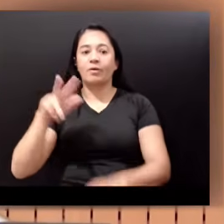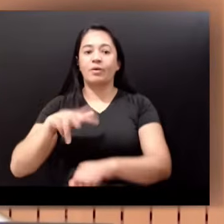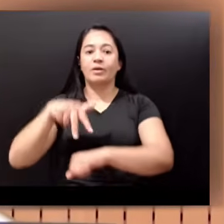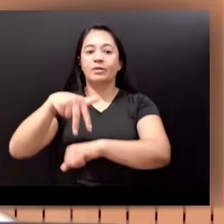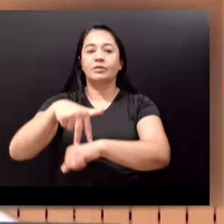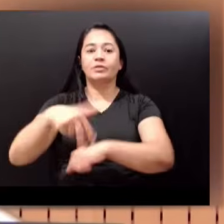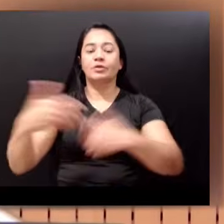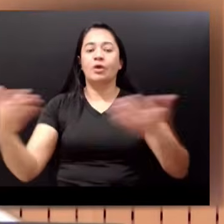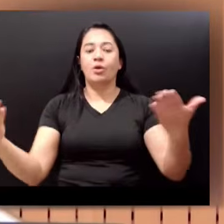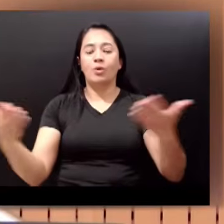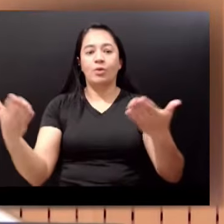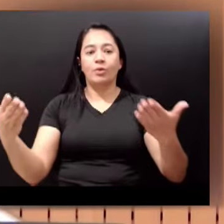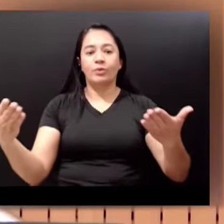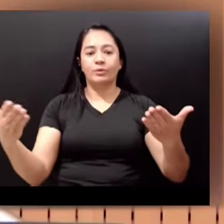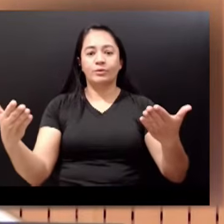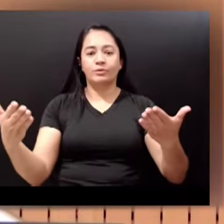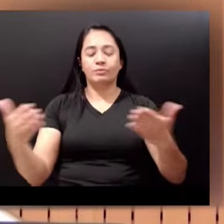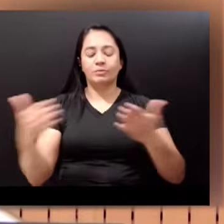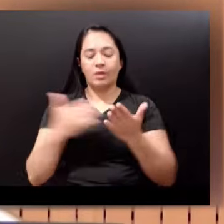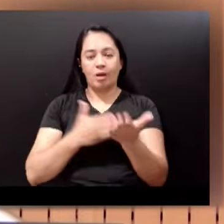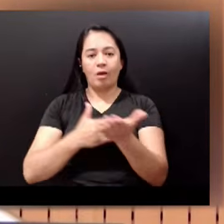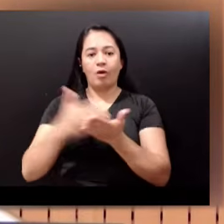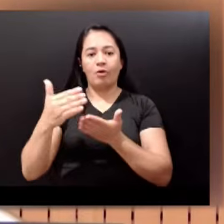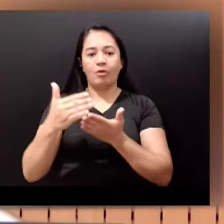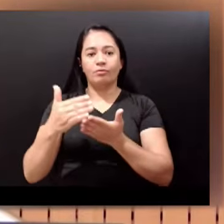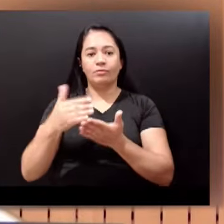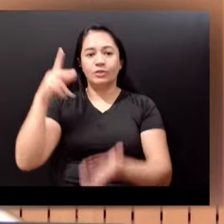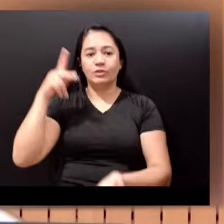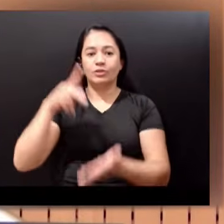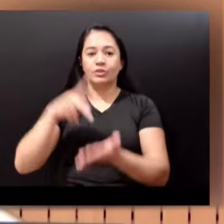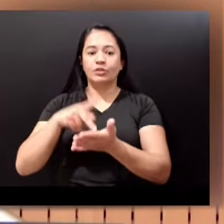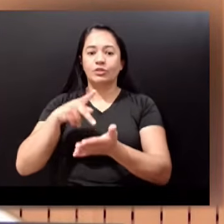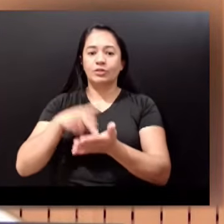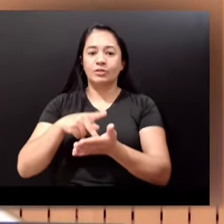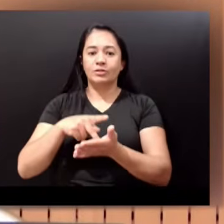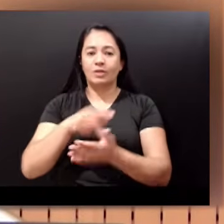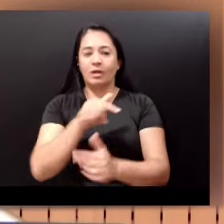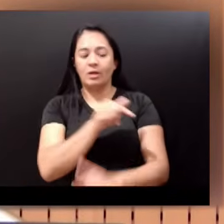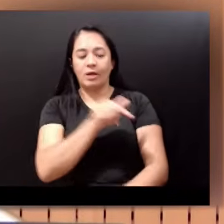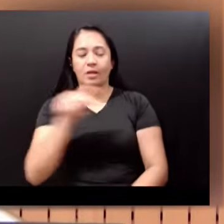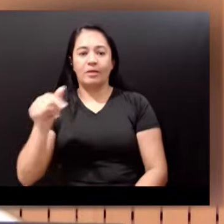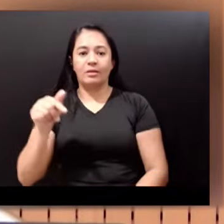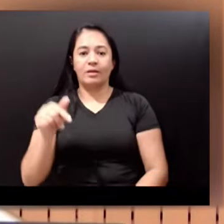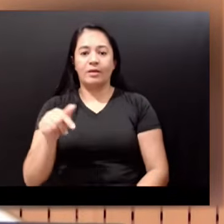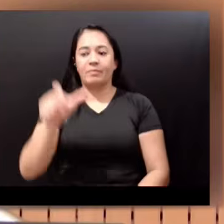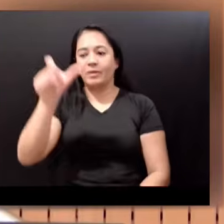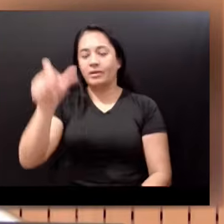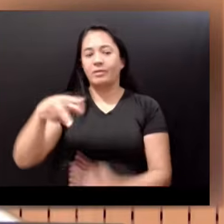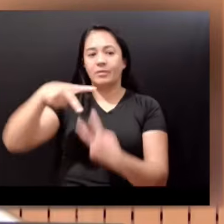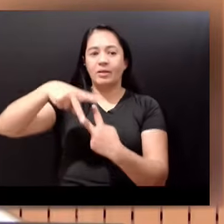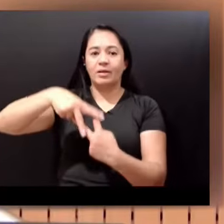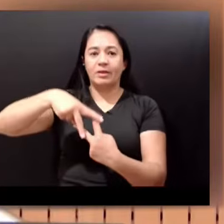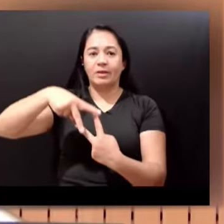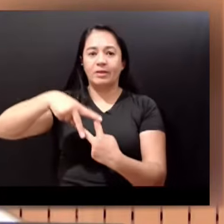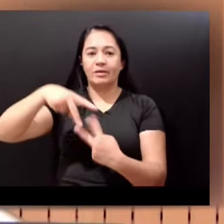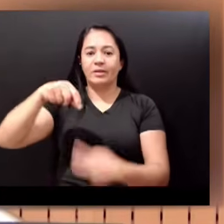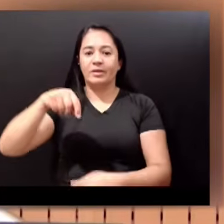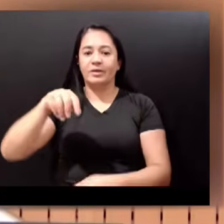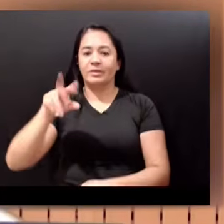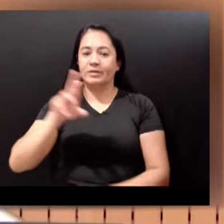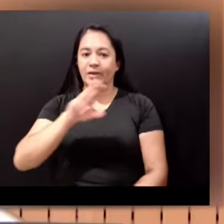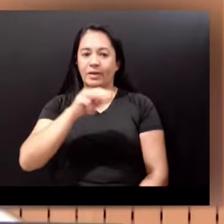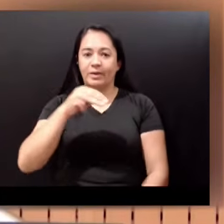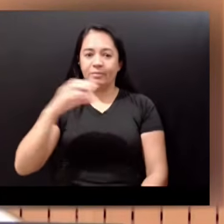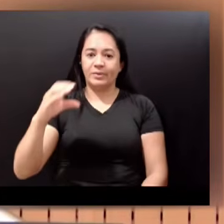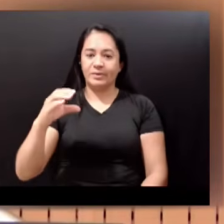dar início oficial à Semana do Maçom na região metropolitana de Campinas, celebrada